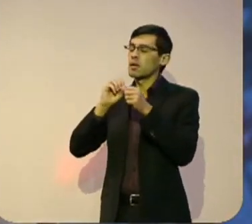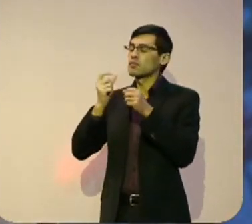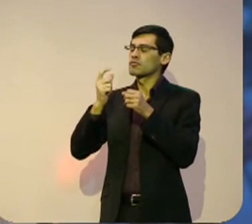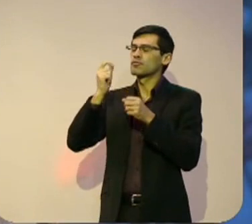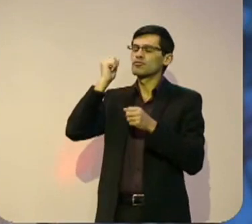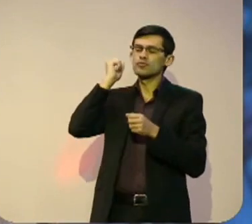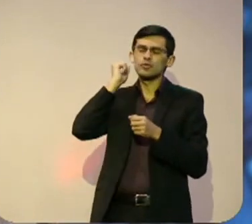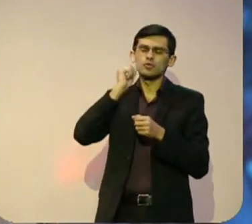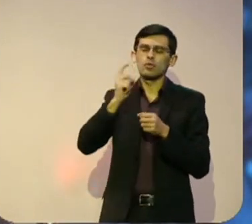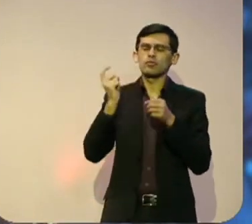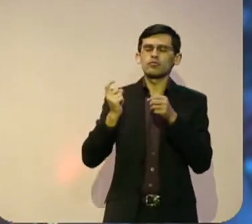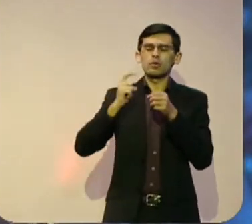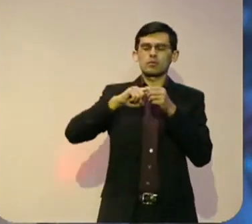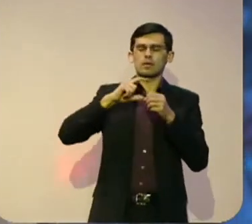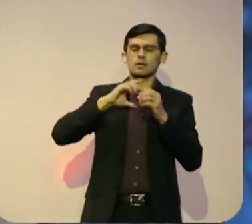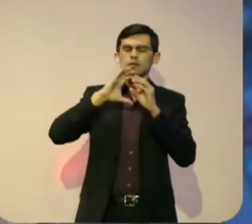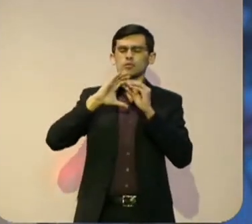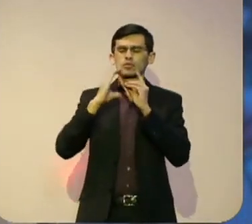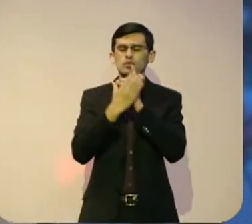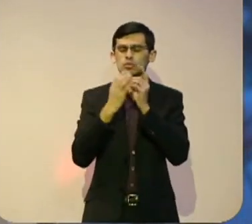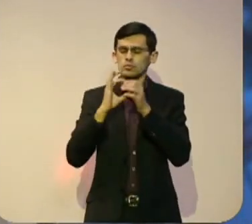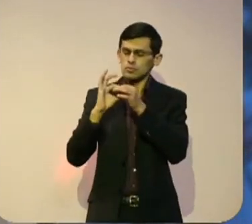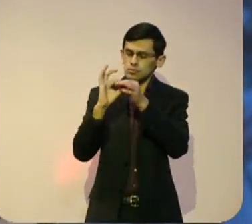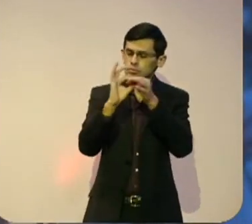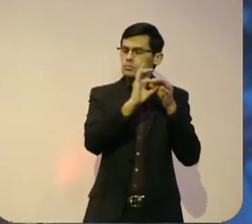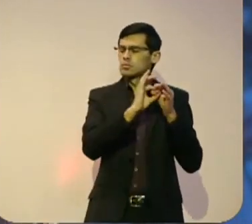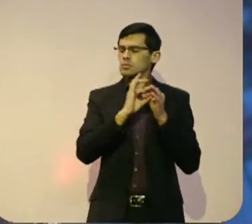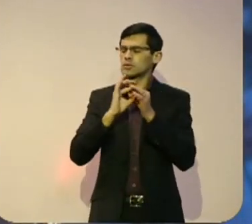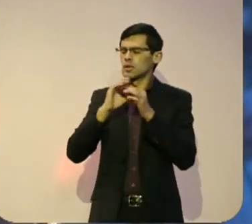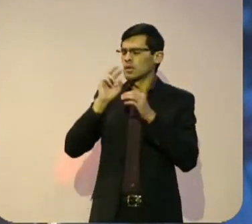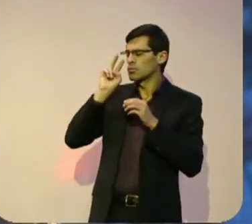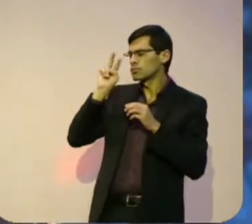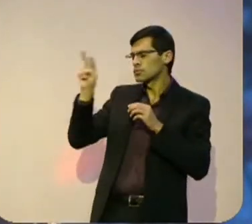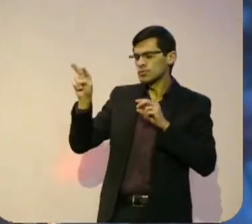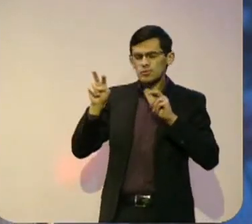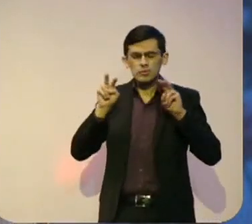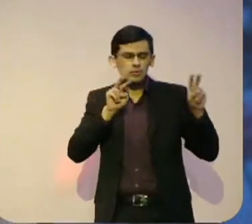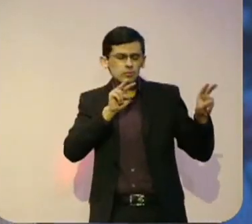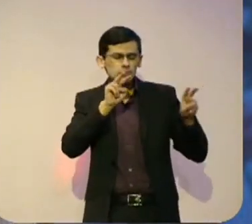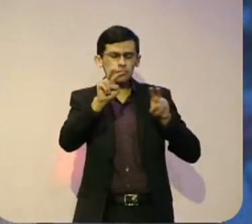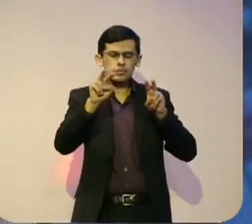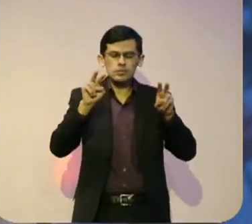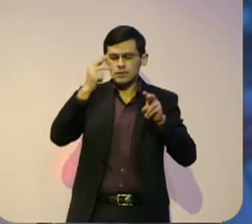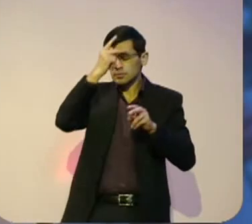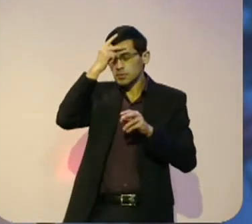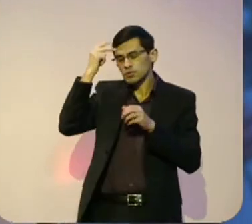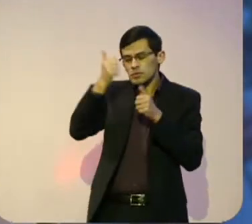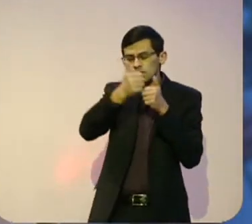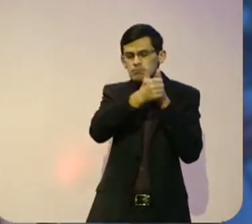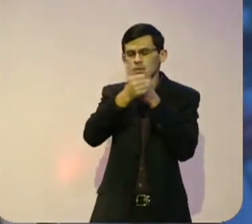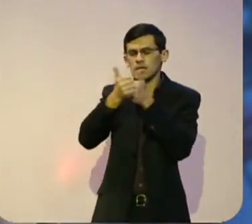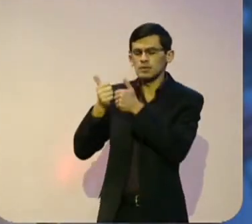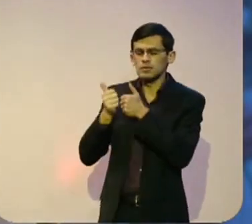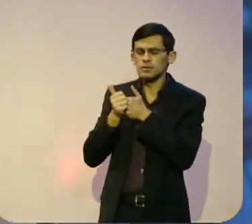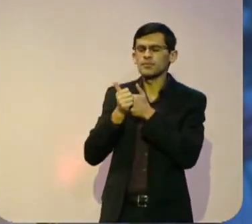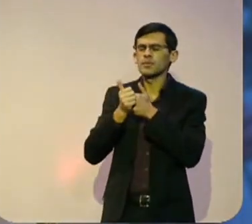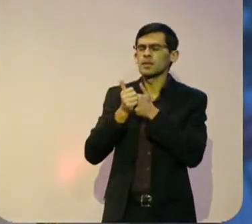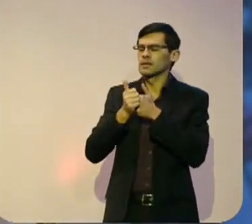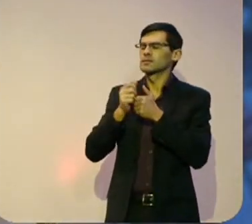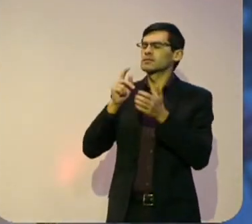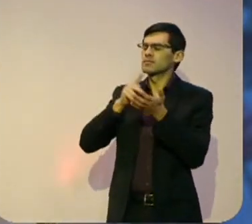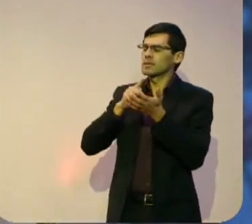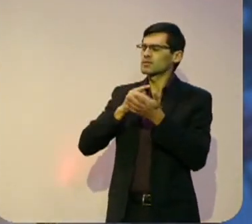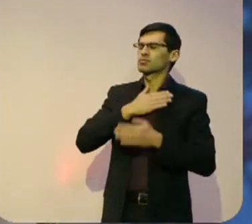de podermos recomeçar, de estarmos unidos aqui, de olharmos um pouquinho as pessoas que são